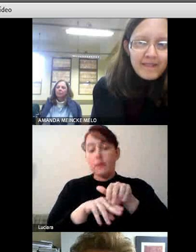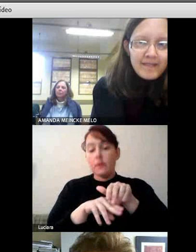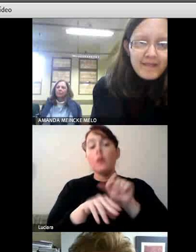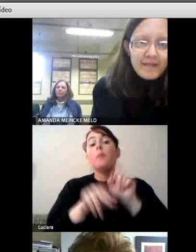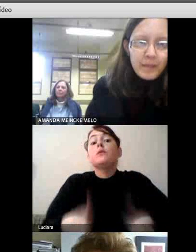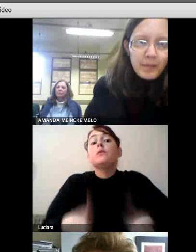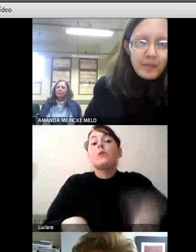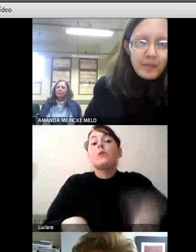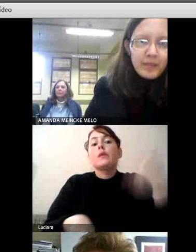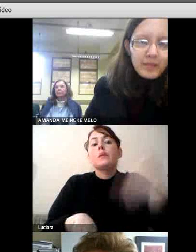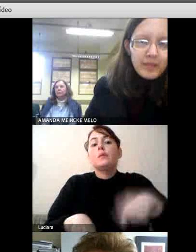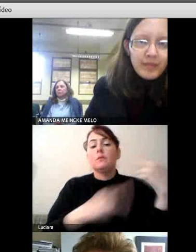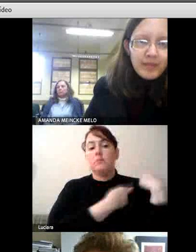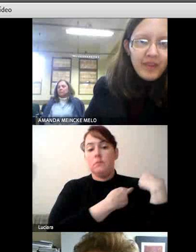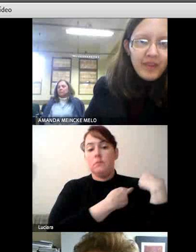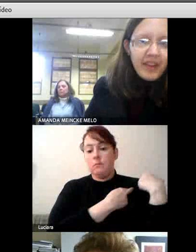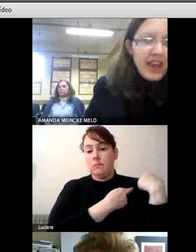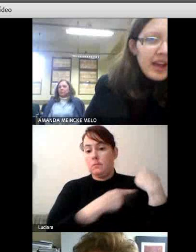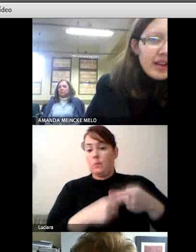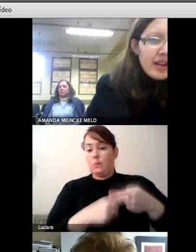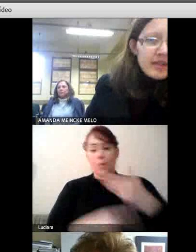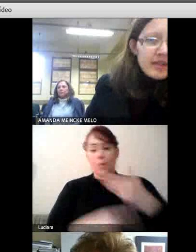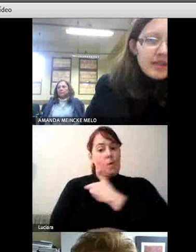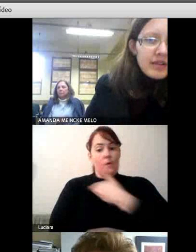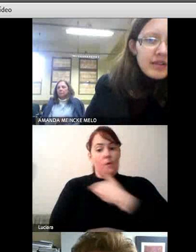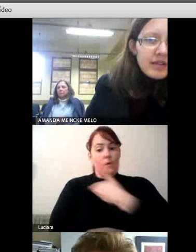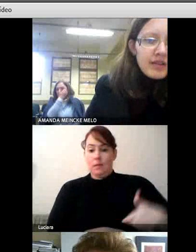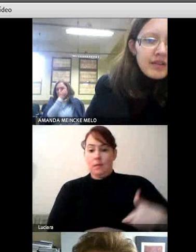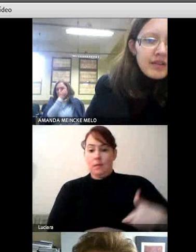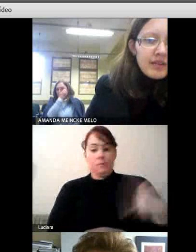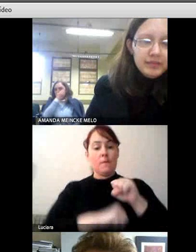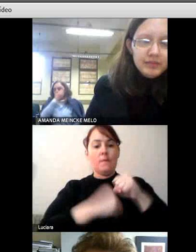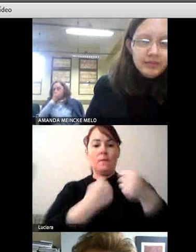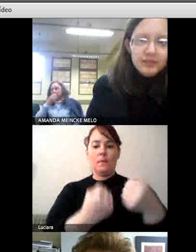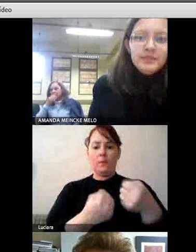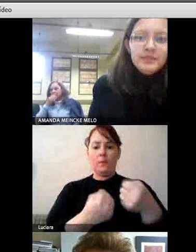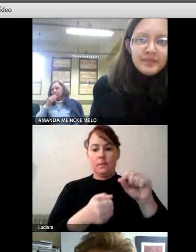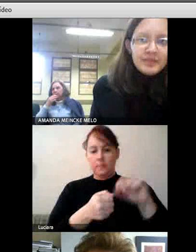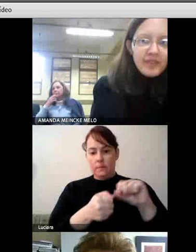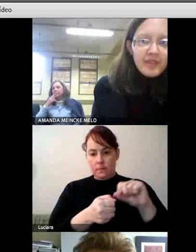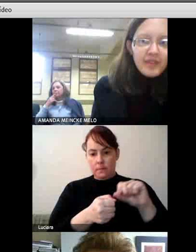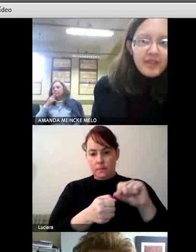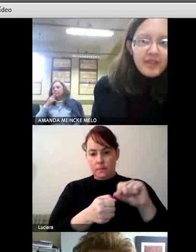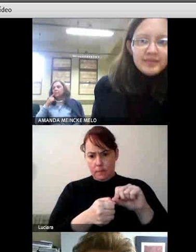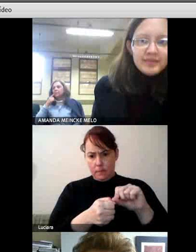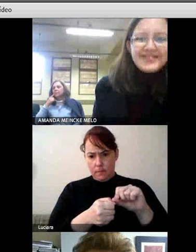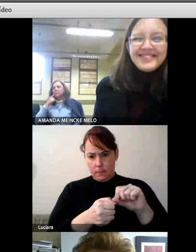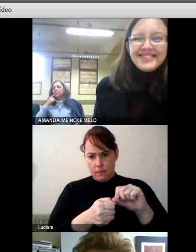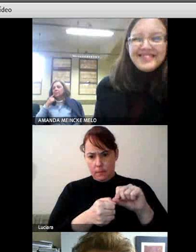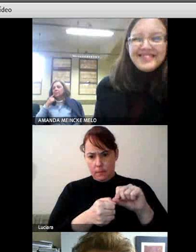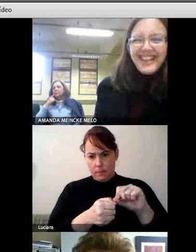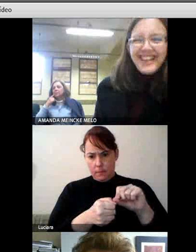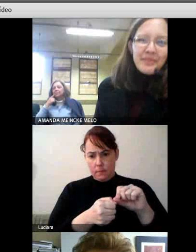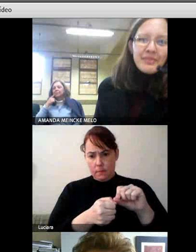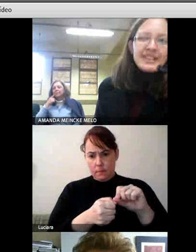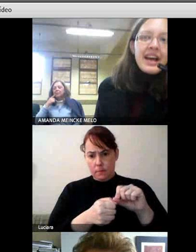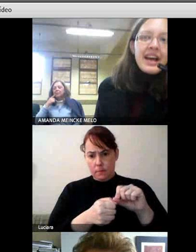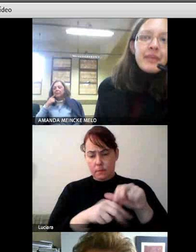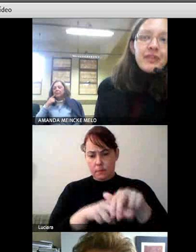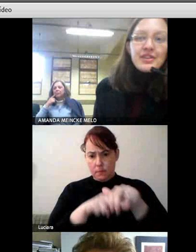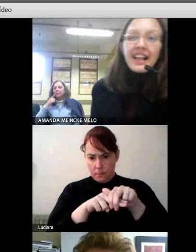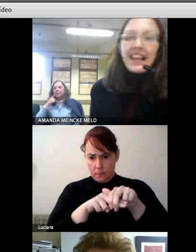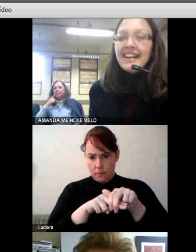mais pesquisa. E eu abria isso no LEC para fazer. Ah, eu me afastei, me aposentei, E de repente vem pois a